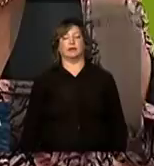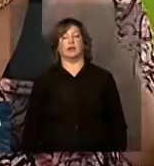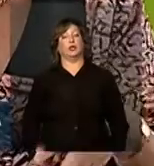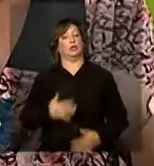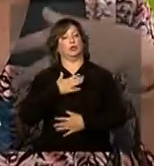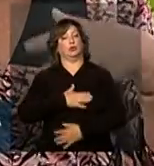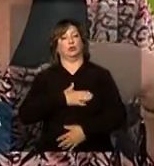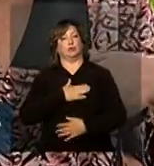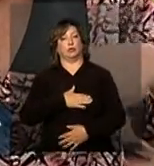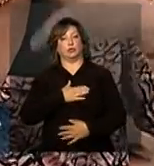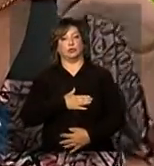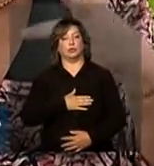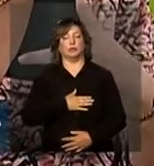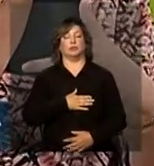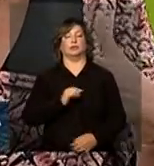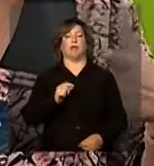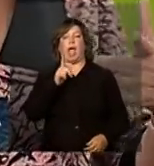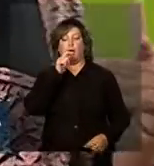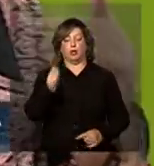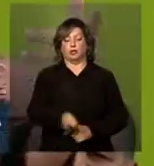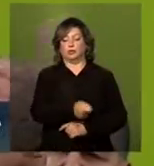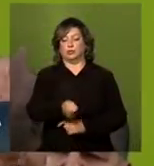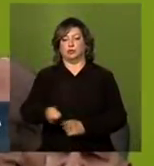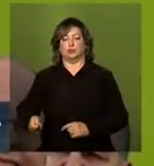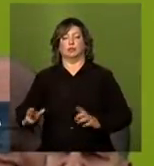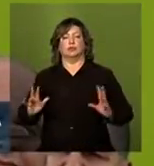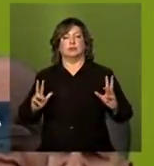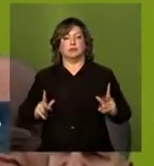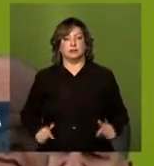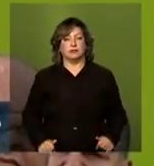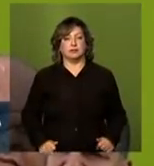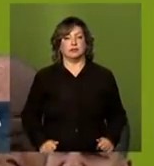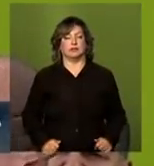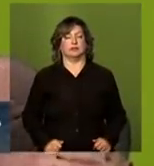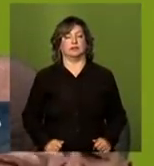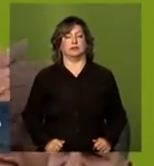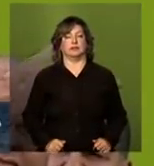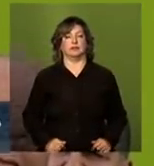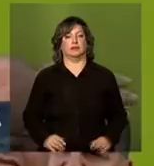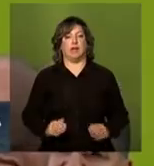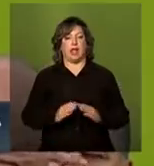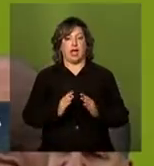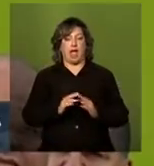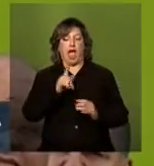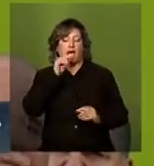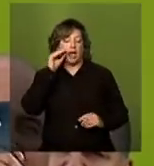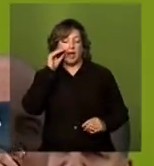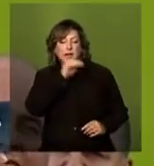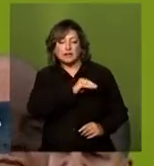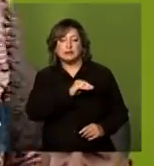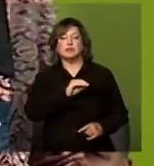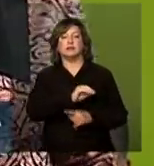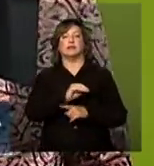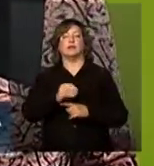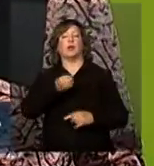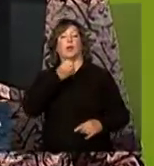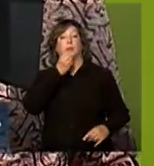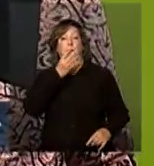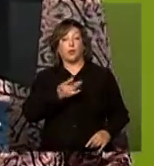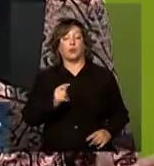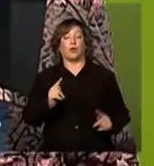banho de água para limpar a facilidade que você limpar com uma aguinha quente vai vai